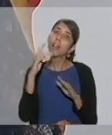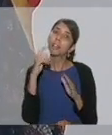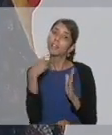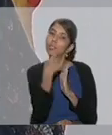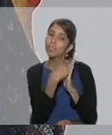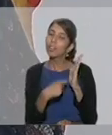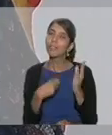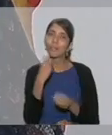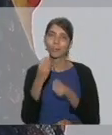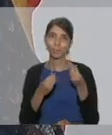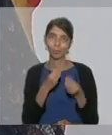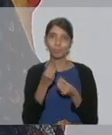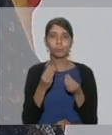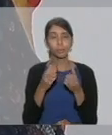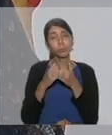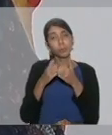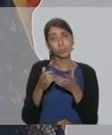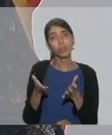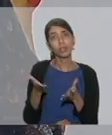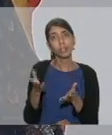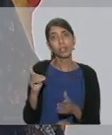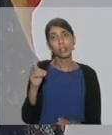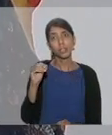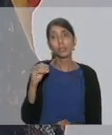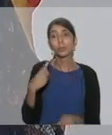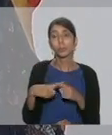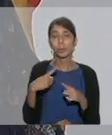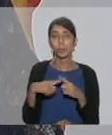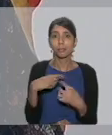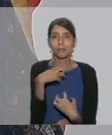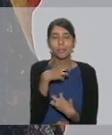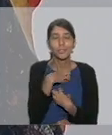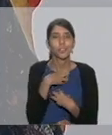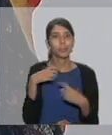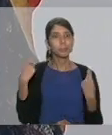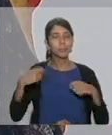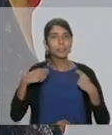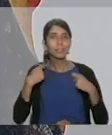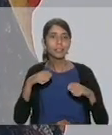palavras, né? Tanto que eu comecei a escrever muito cedo justamente por conta disso. Eu